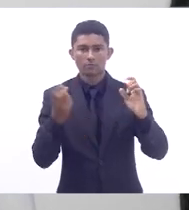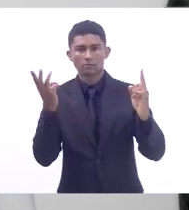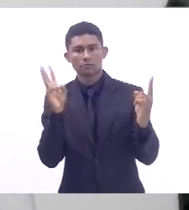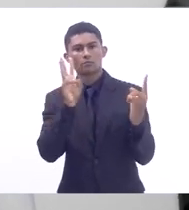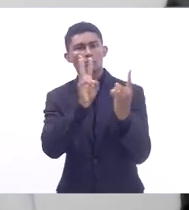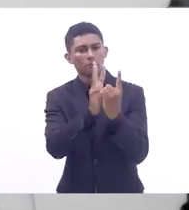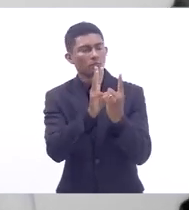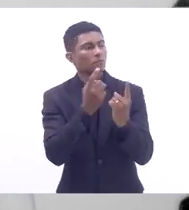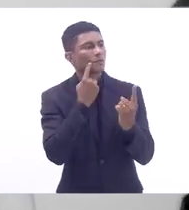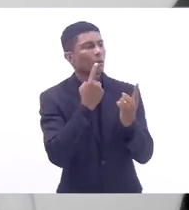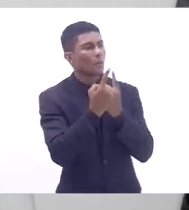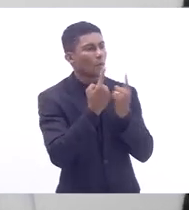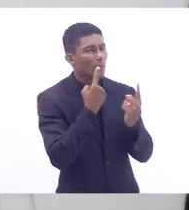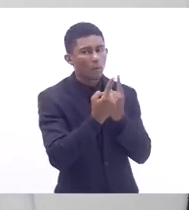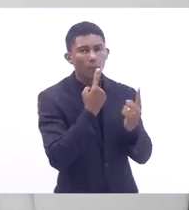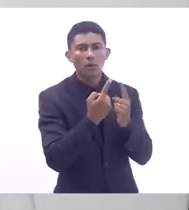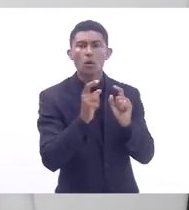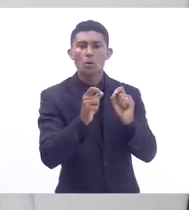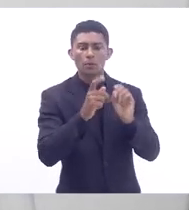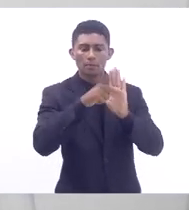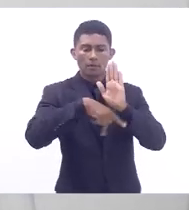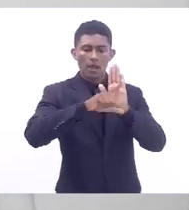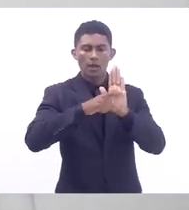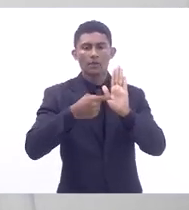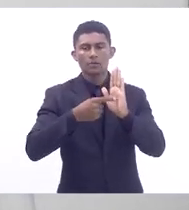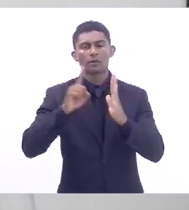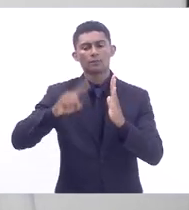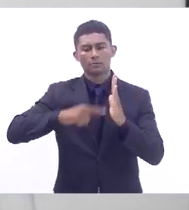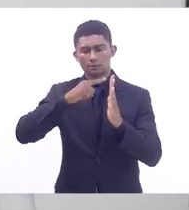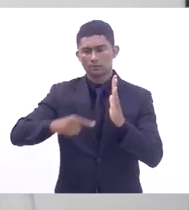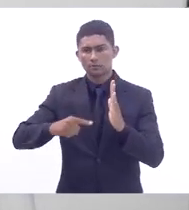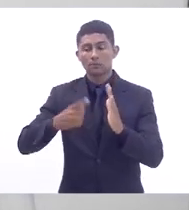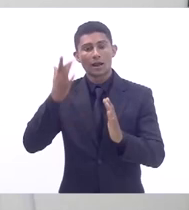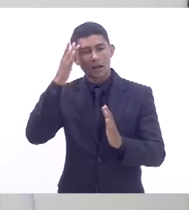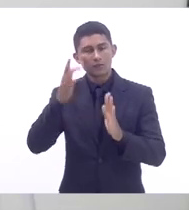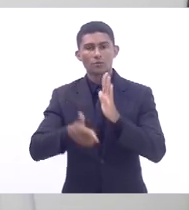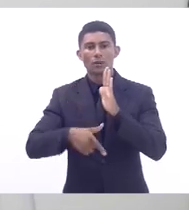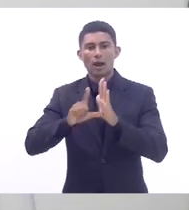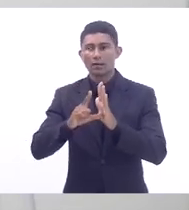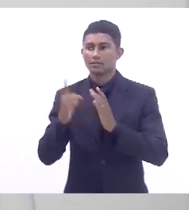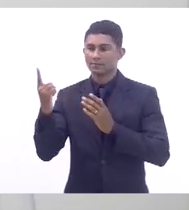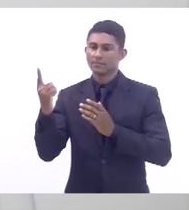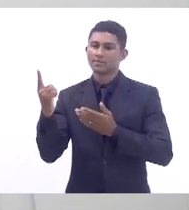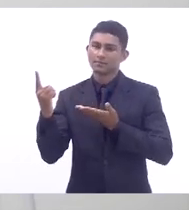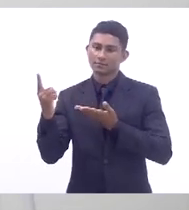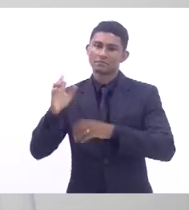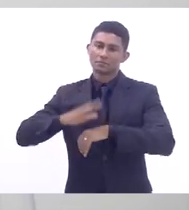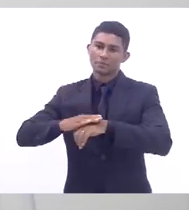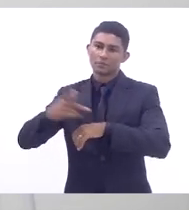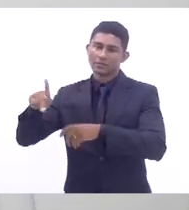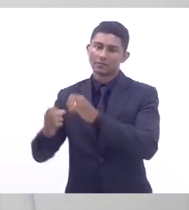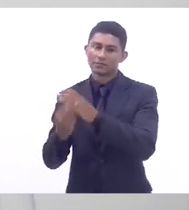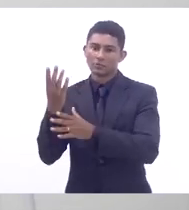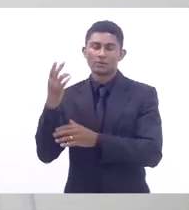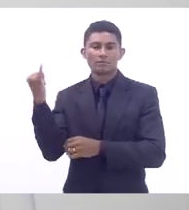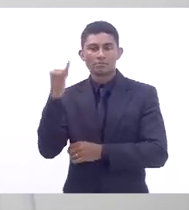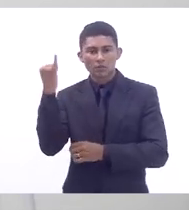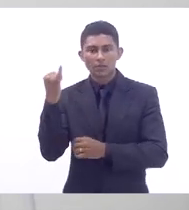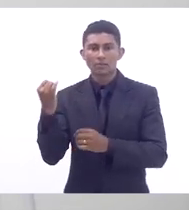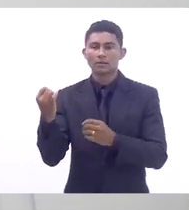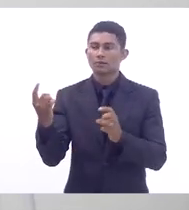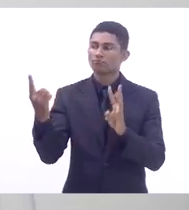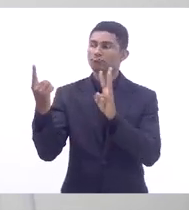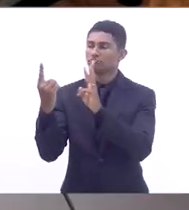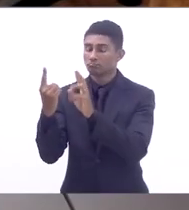projeto terminasse a sua alimentação aqui aqui é importante até por elegância conversar com o autor antes dar a ele o resultado desta audiência sobre esse ponto